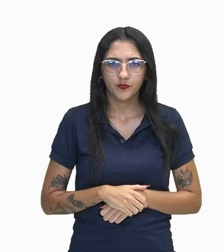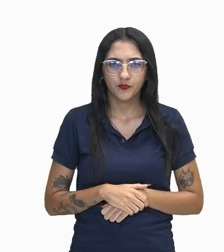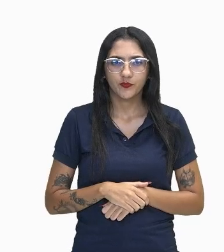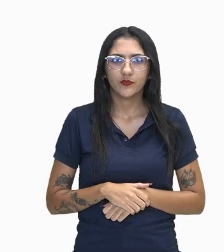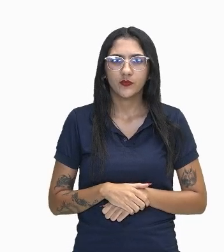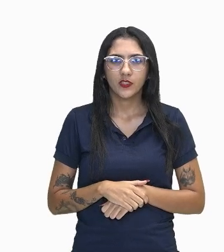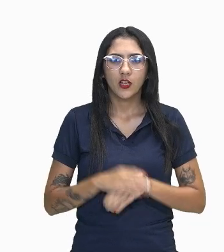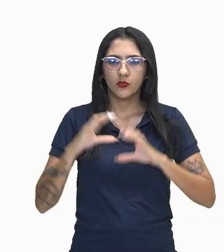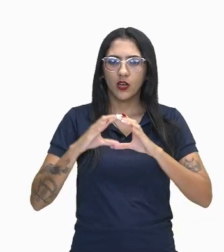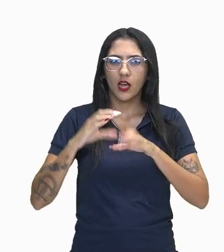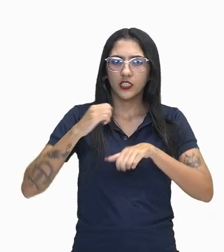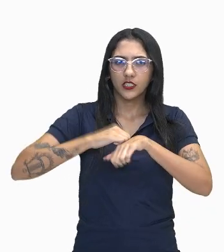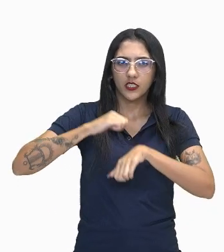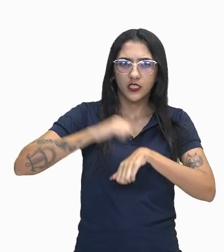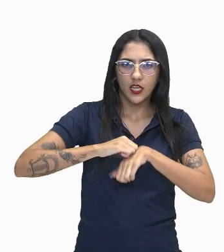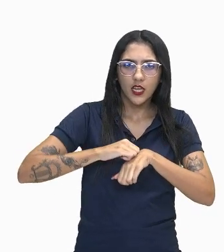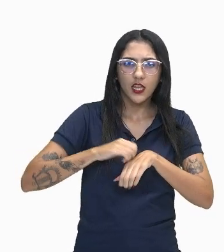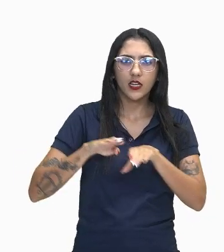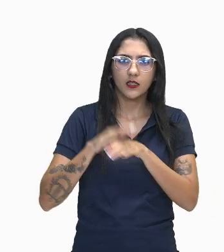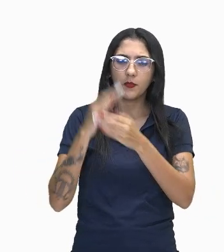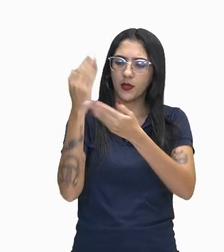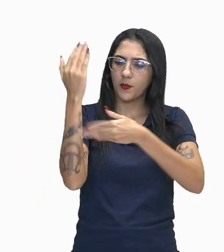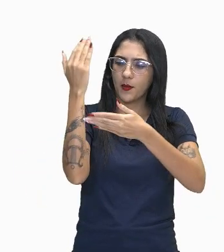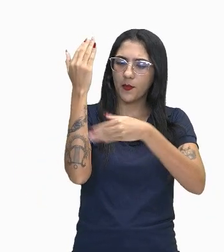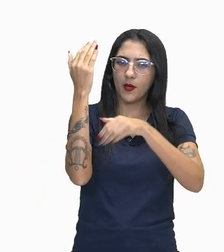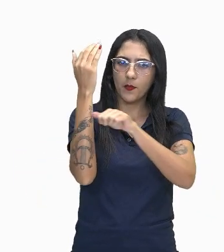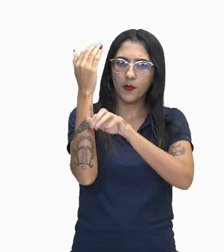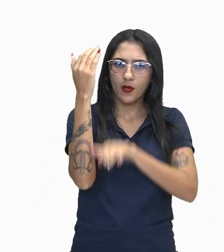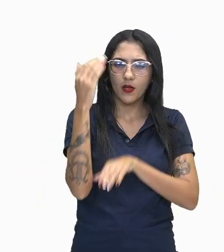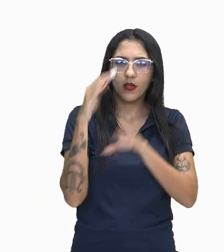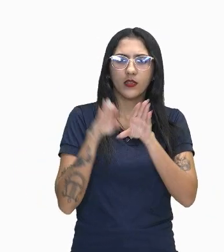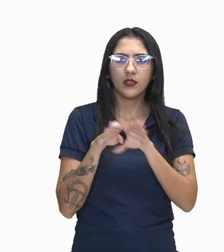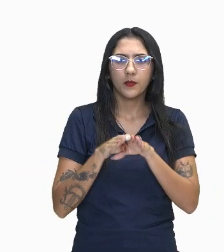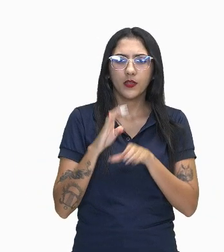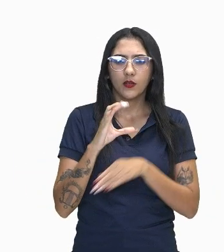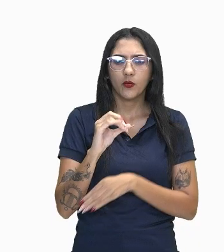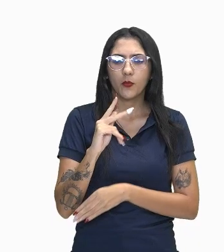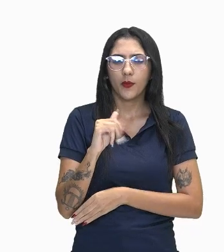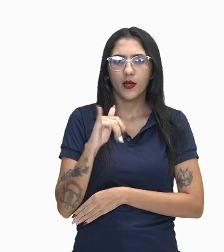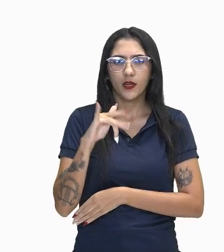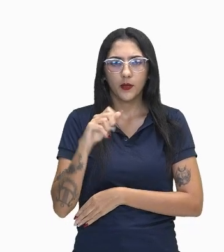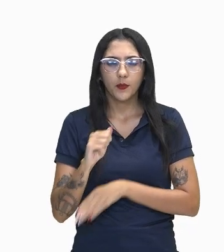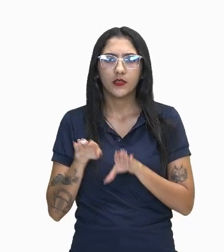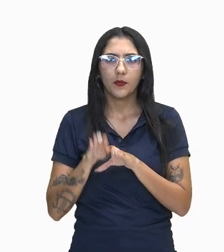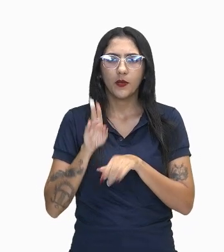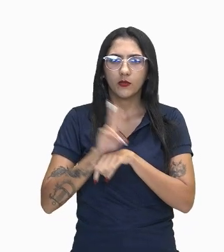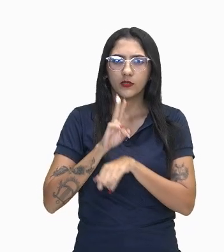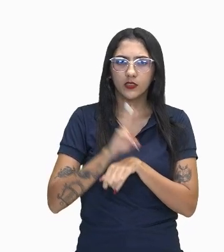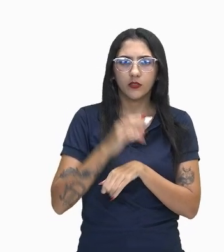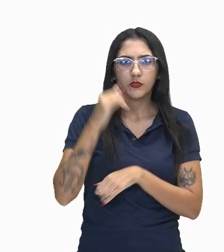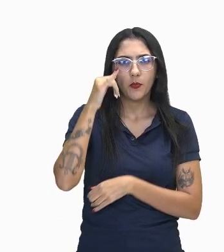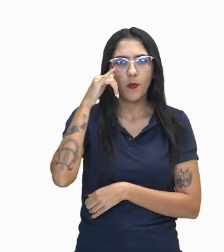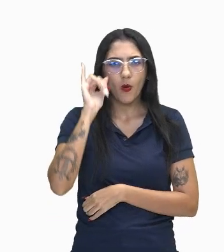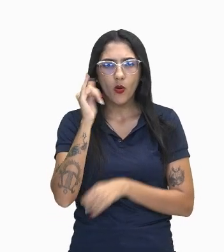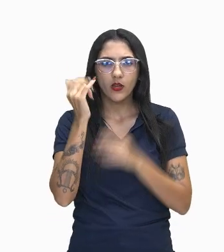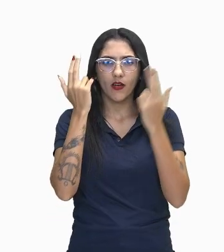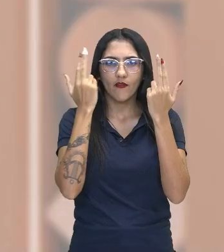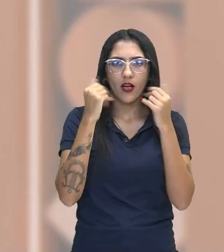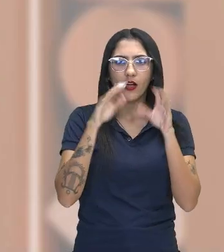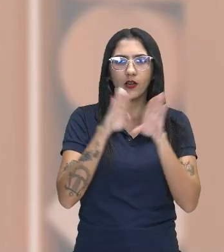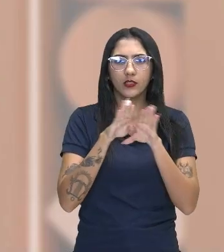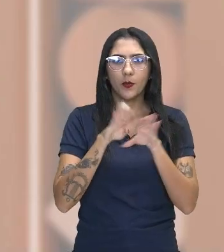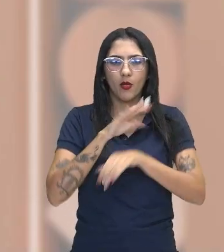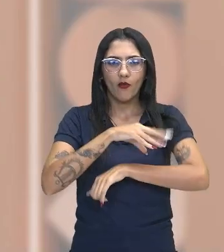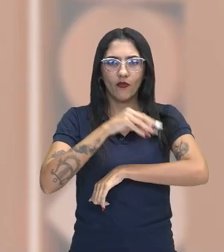castanheira, seringueira e também copaíba, com a criação de bois, cavalos e ovelhas, tá certo, gente?